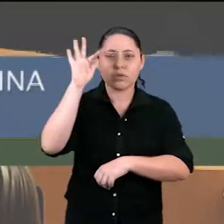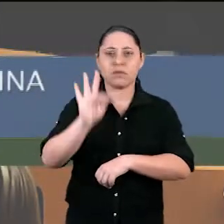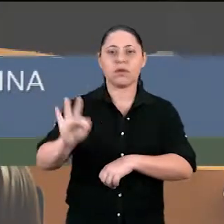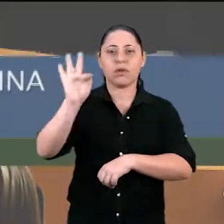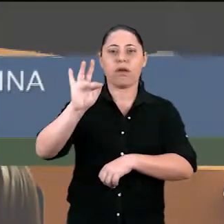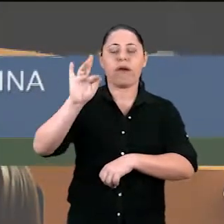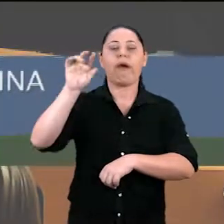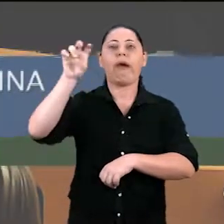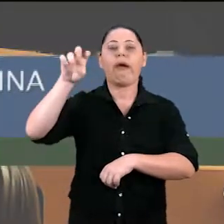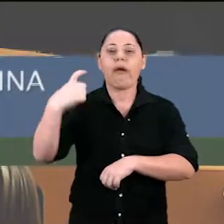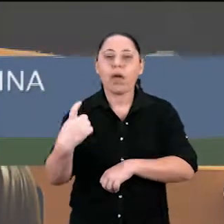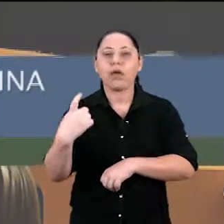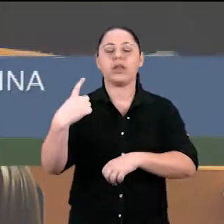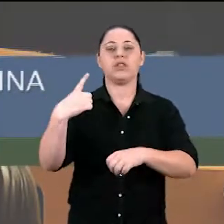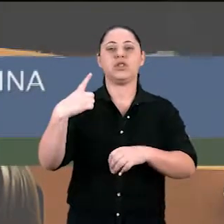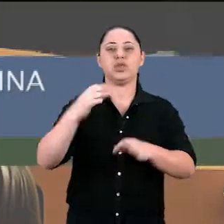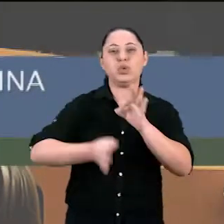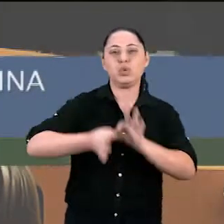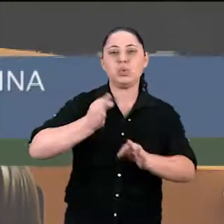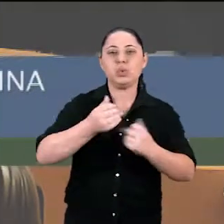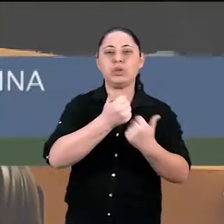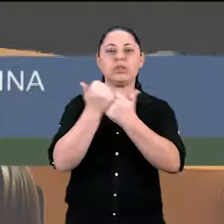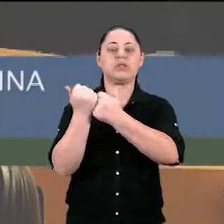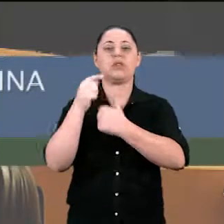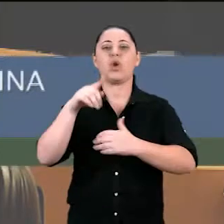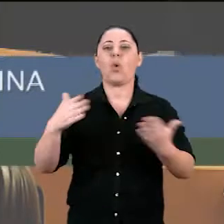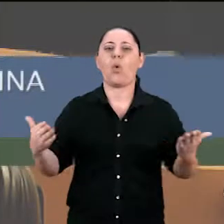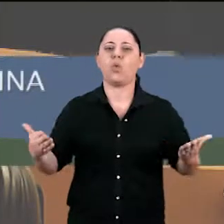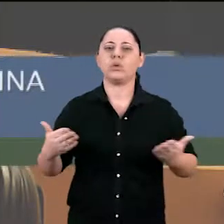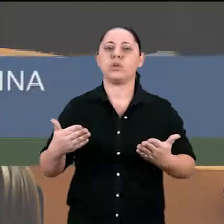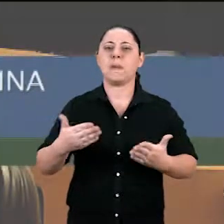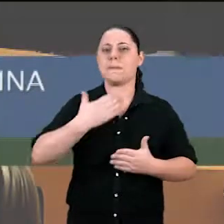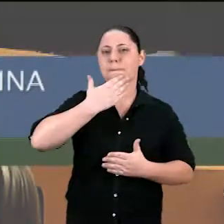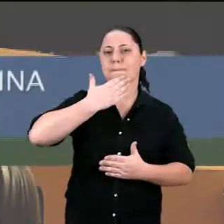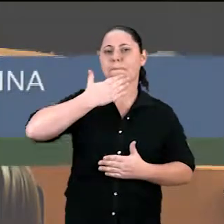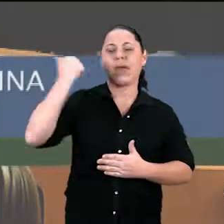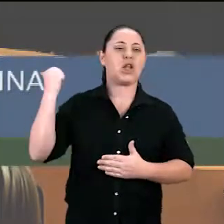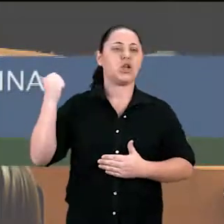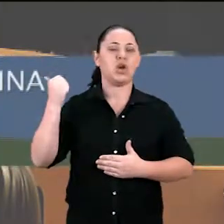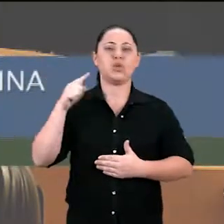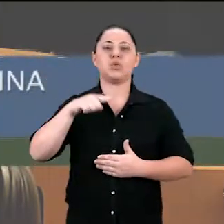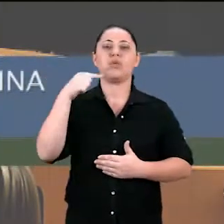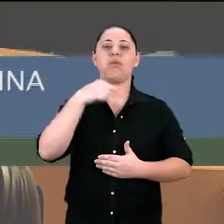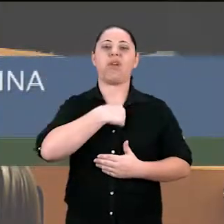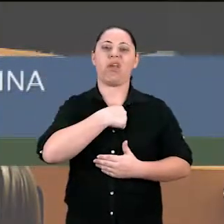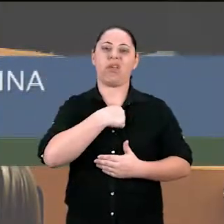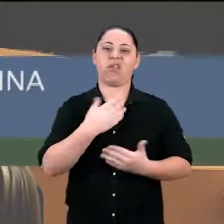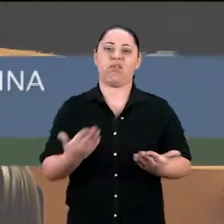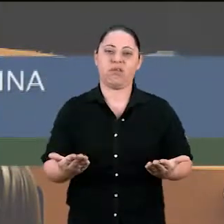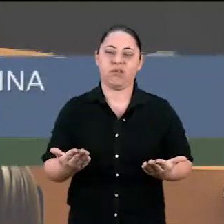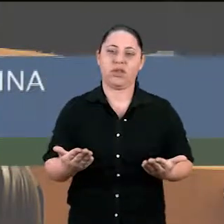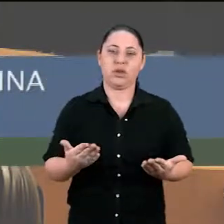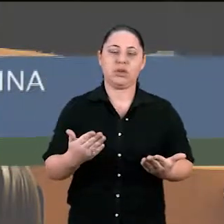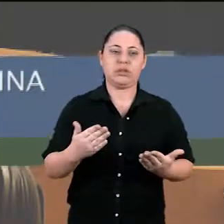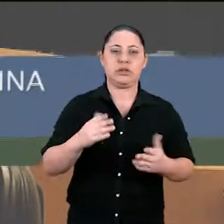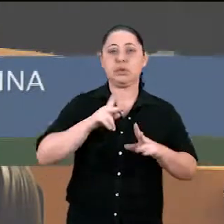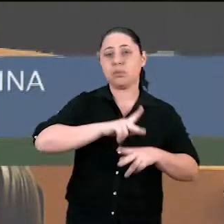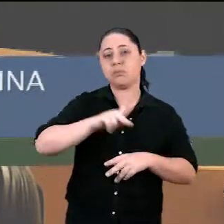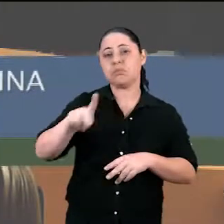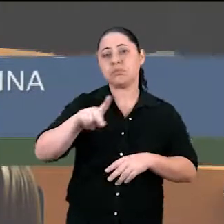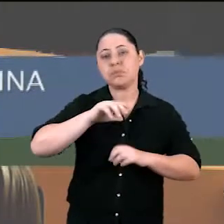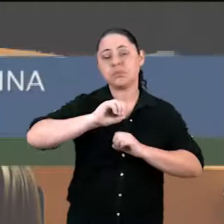meu ex-juiz substituto, né? E que hoje é muito melhor do que o seu titular, do que